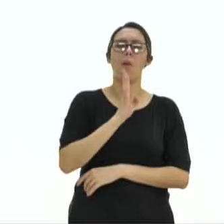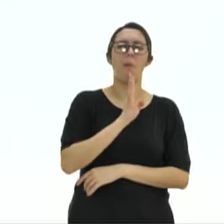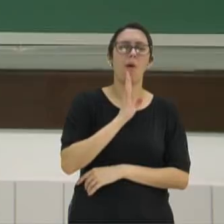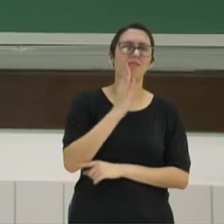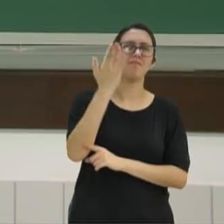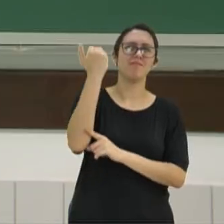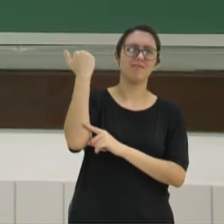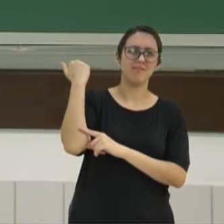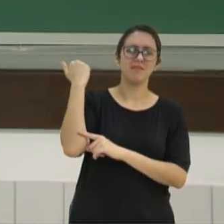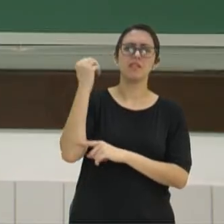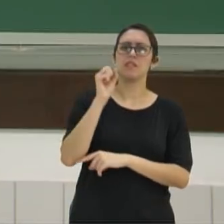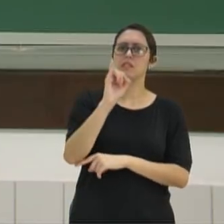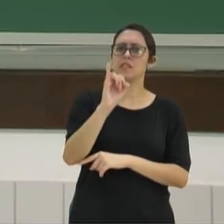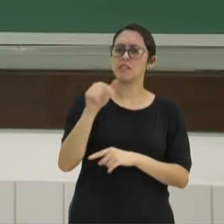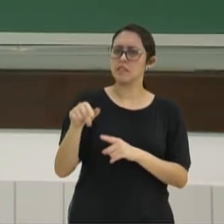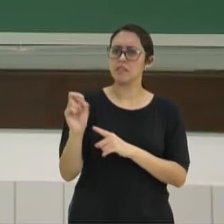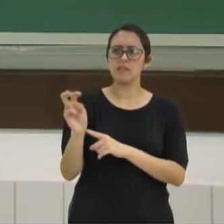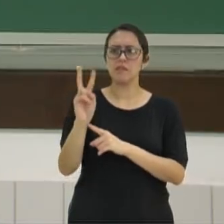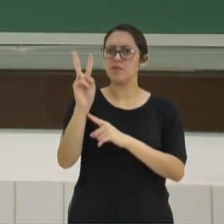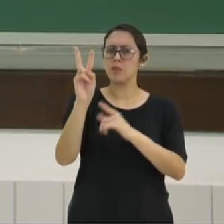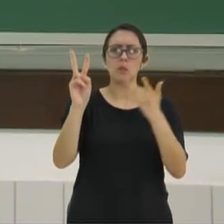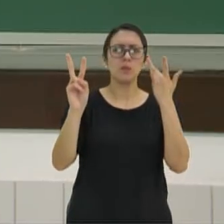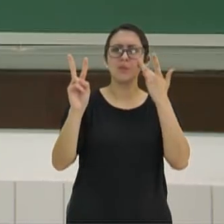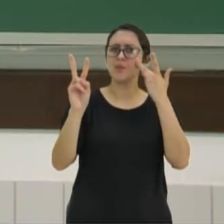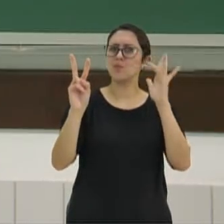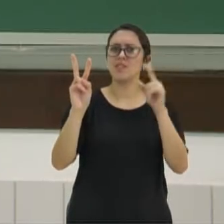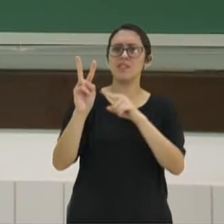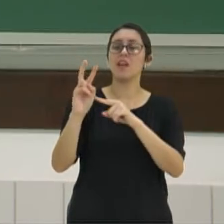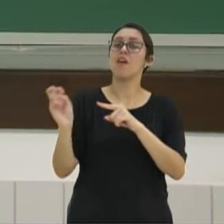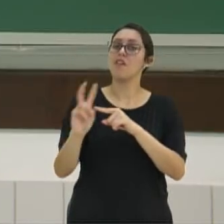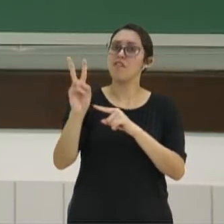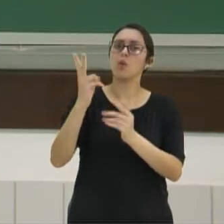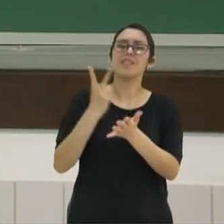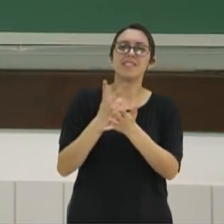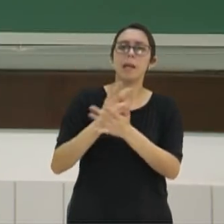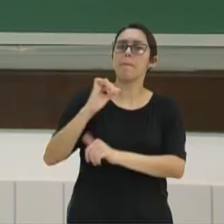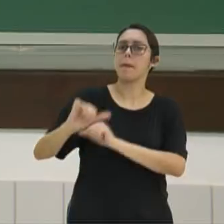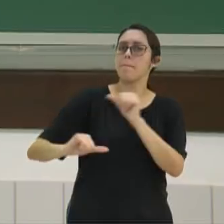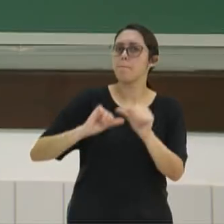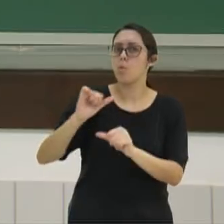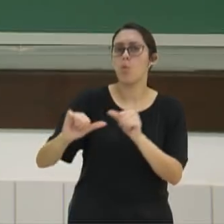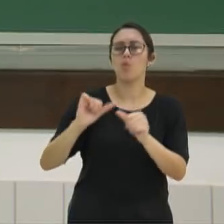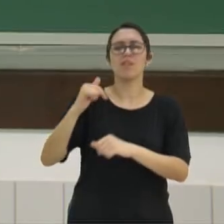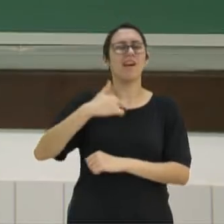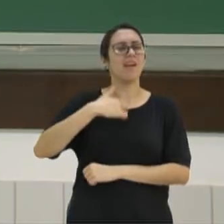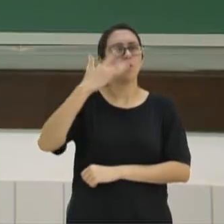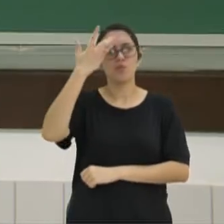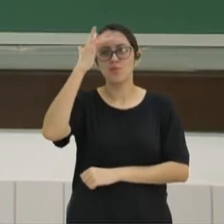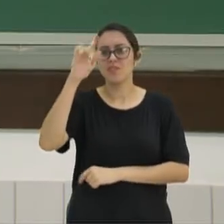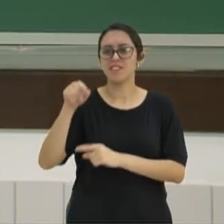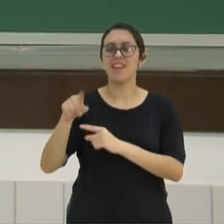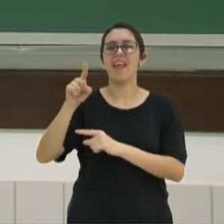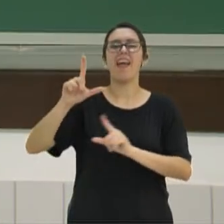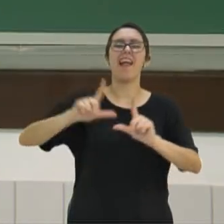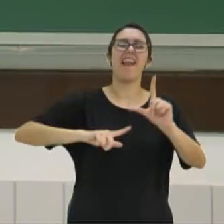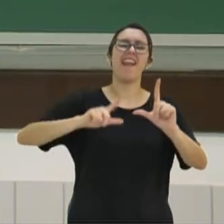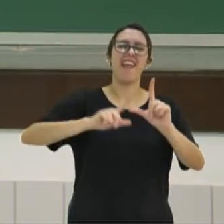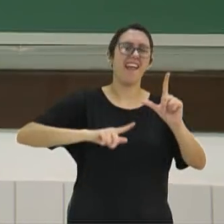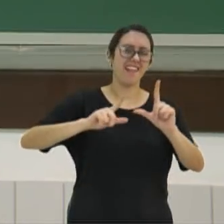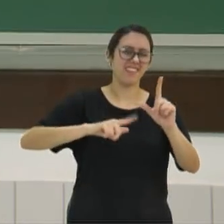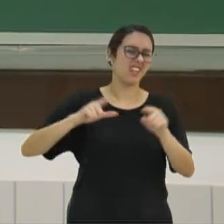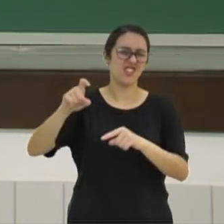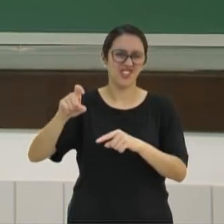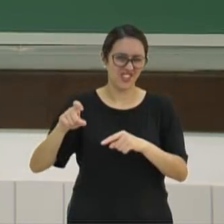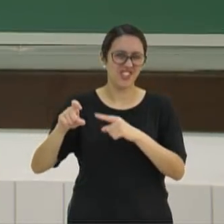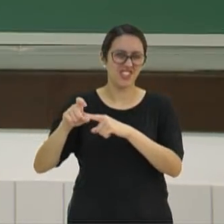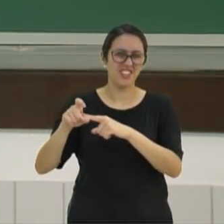lembra? É a nossa incógnita, é a nossa variável, aquele valor que eu não sei, que a gente usa a letra para representar. Aqui